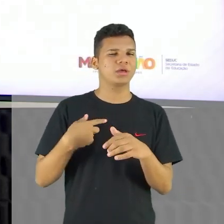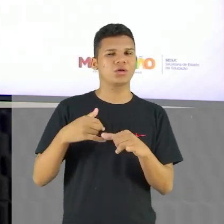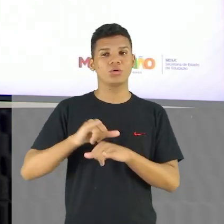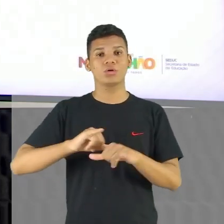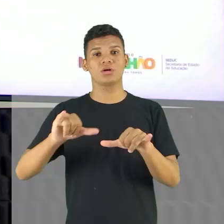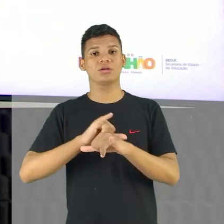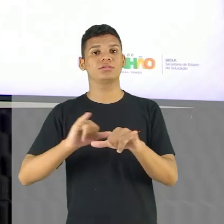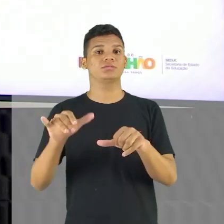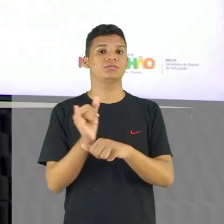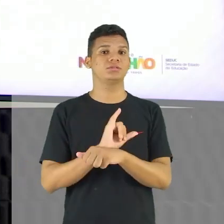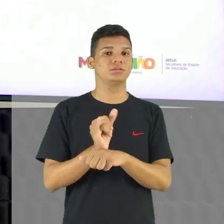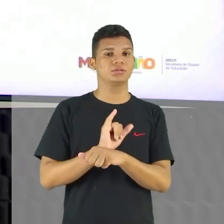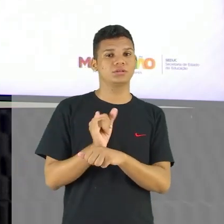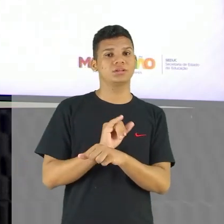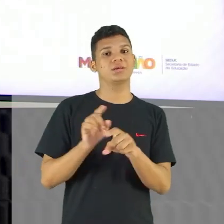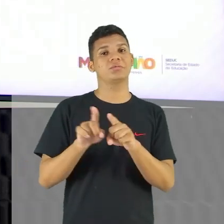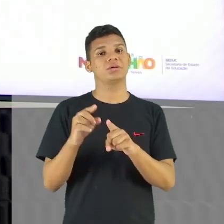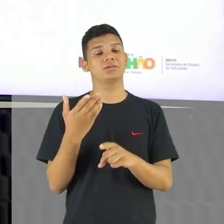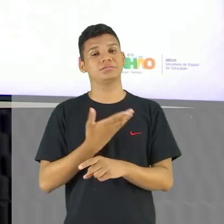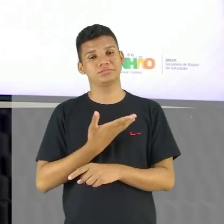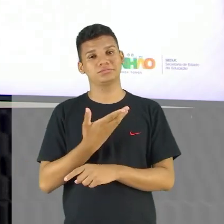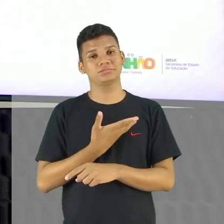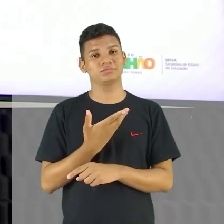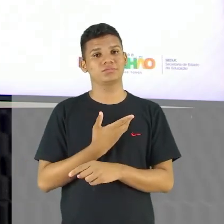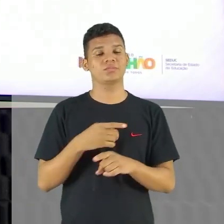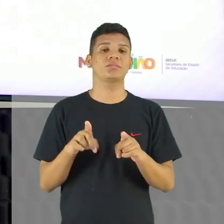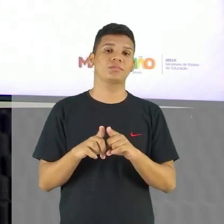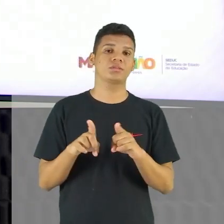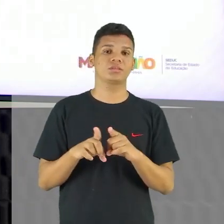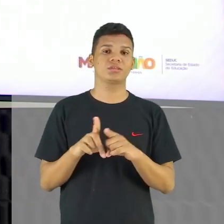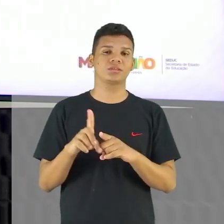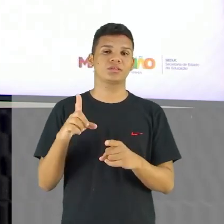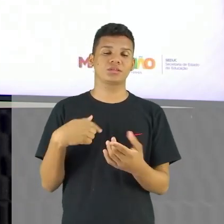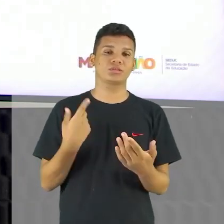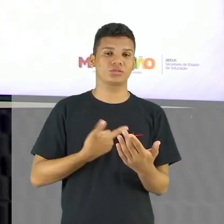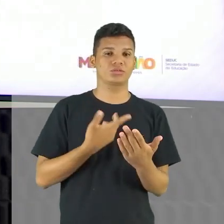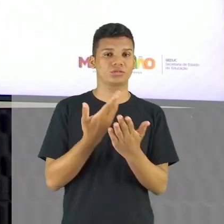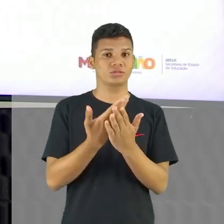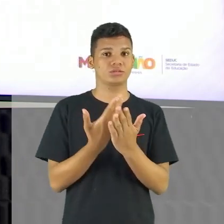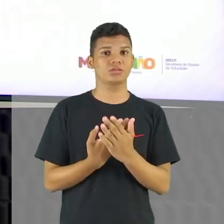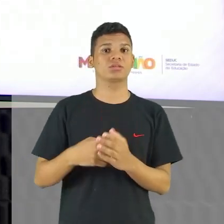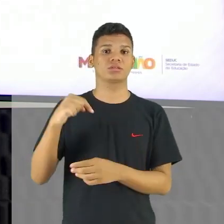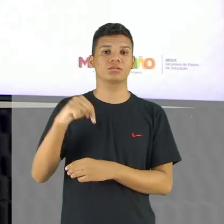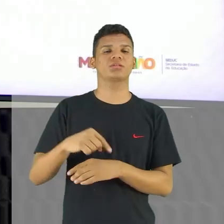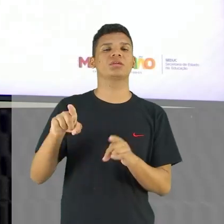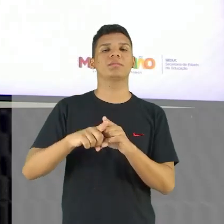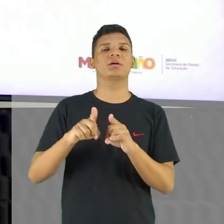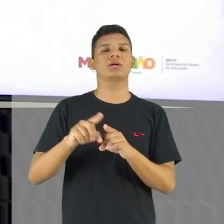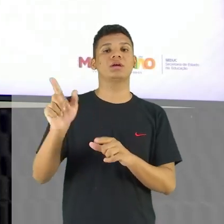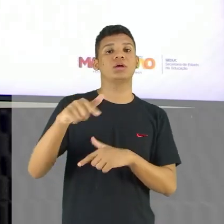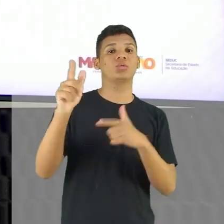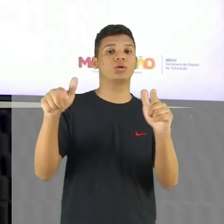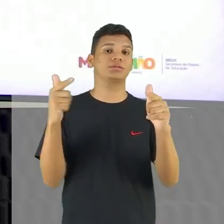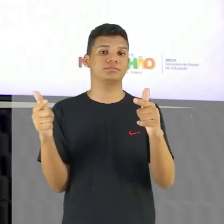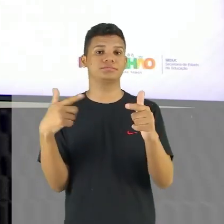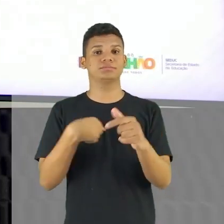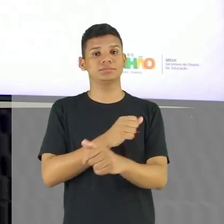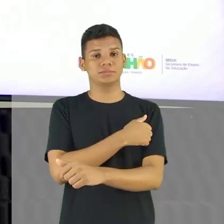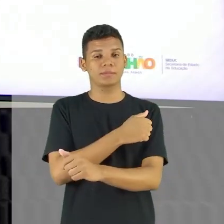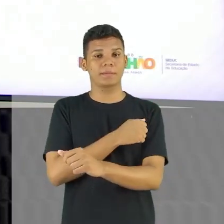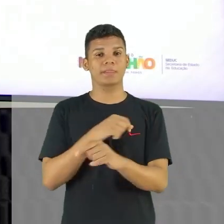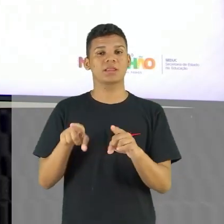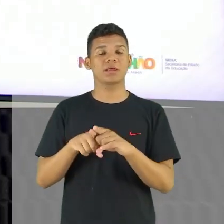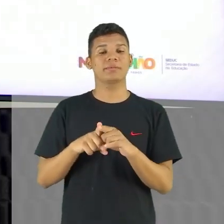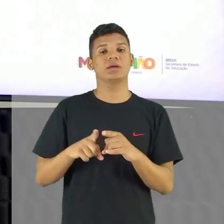compartilha esse vídeo para os seus amigos e o material trabalhado aqui, nesta e em outras aulas, está disponível